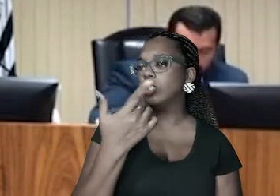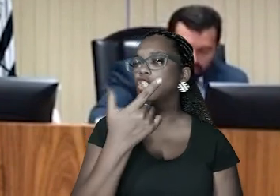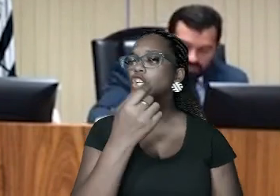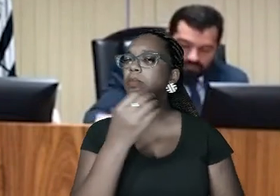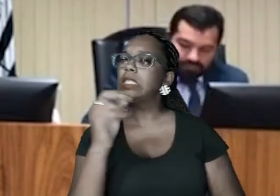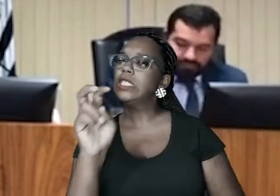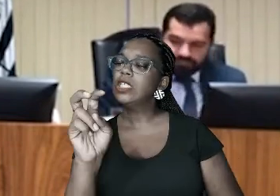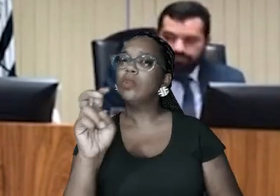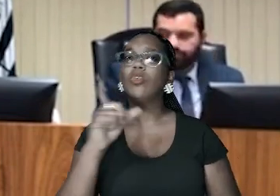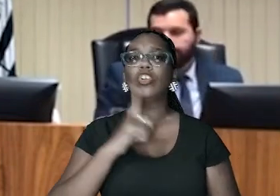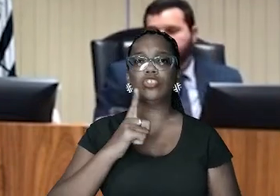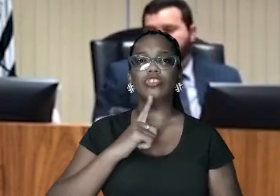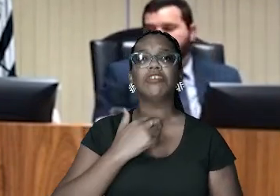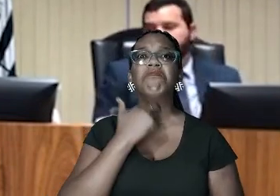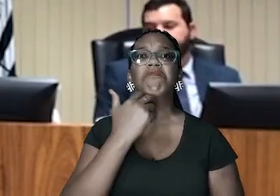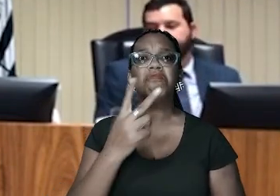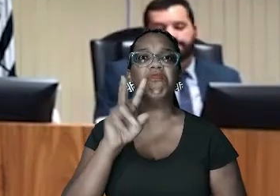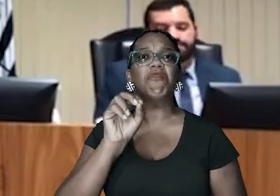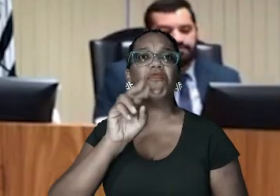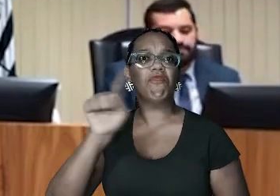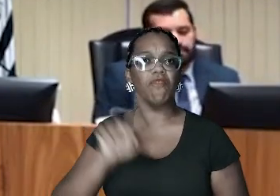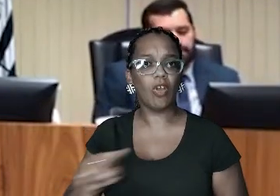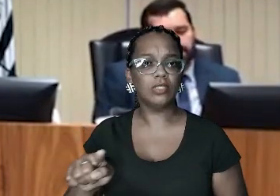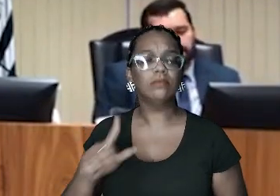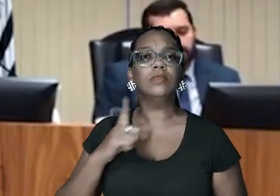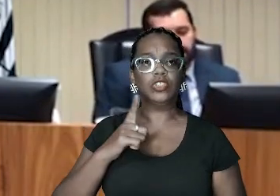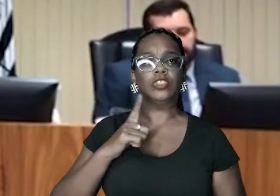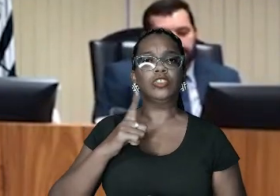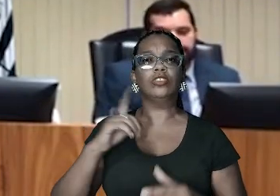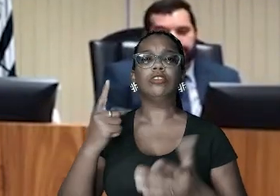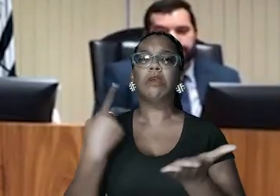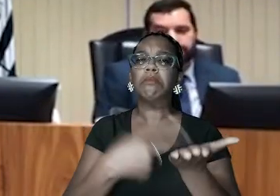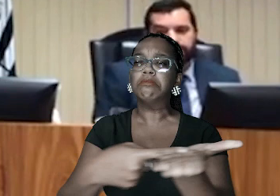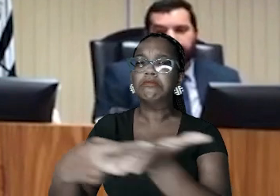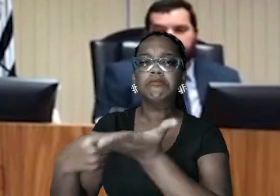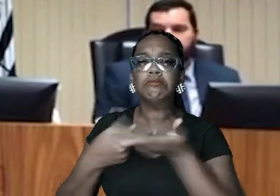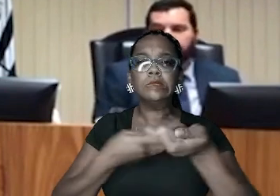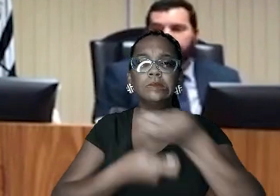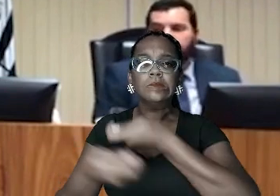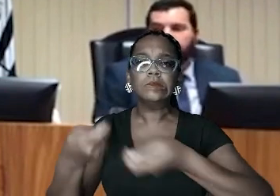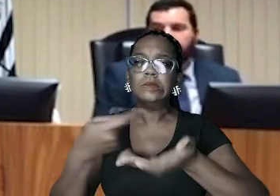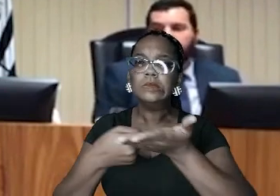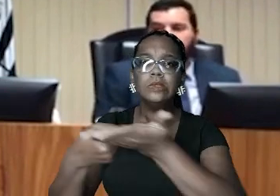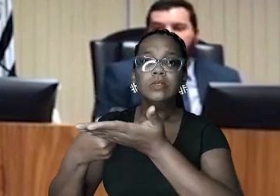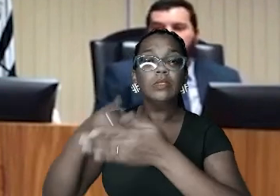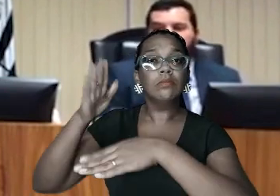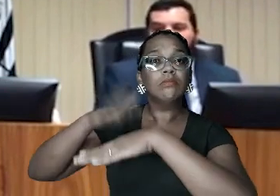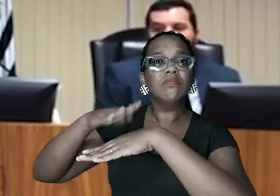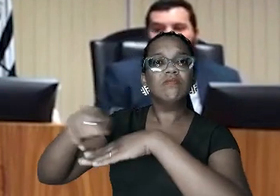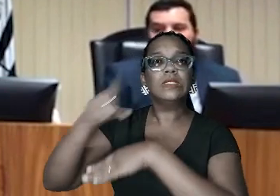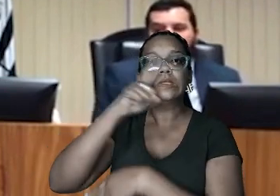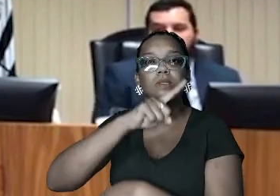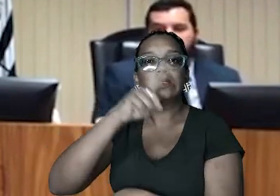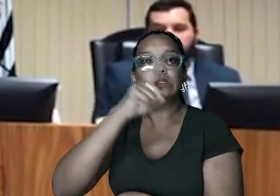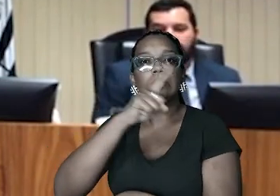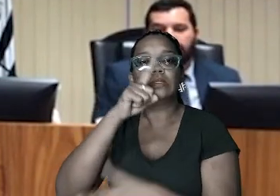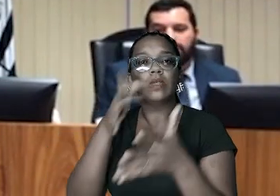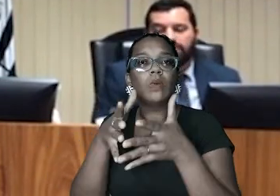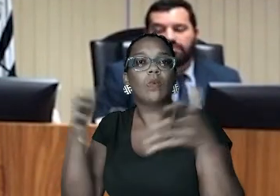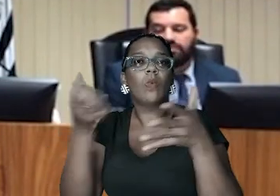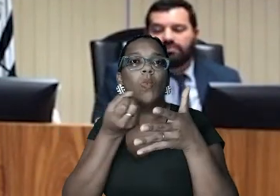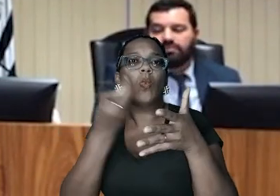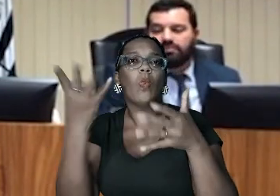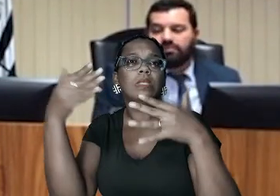Valores até 2004/2005 era marcado pelos pregões de viva-voz por estruturas de fechamento de operações